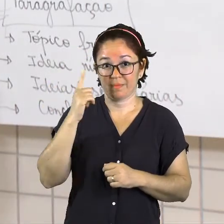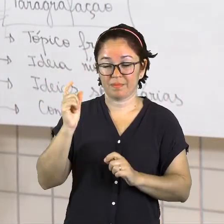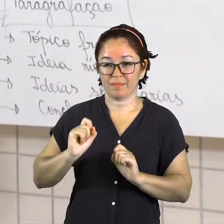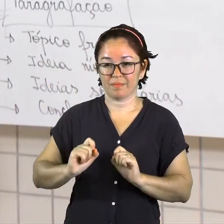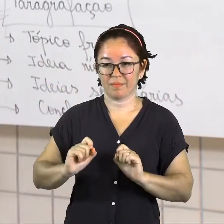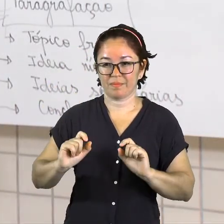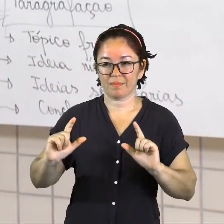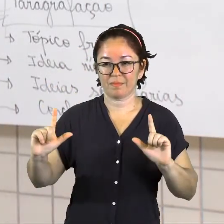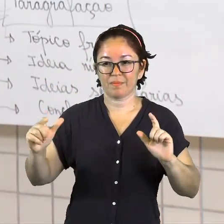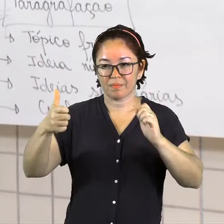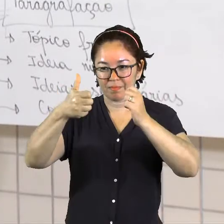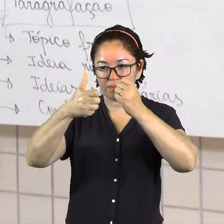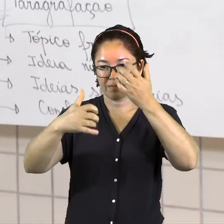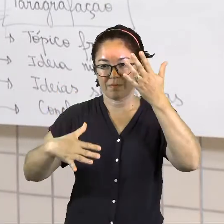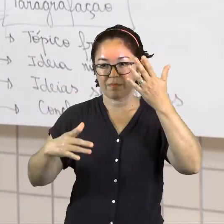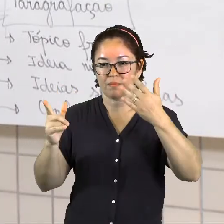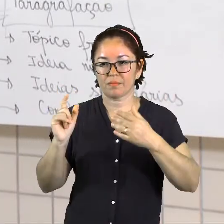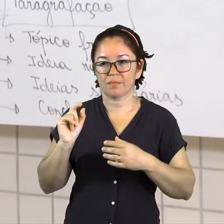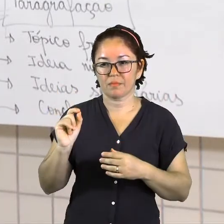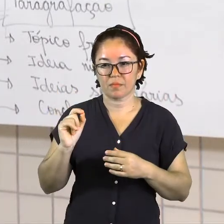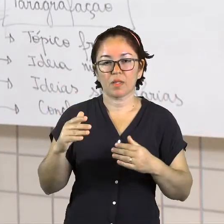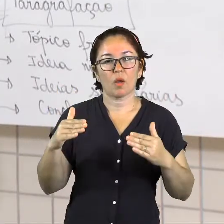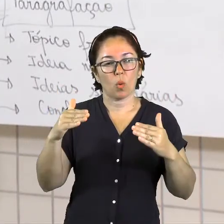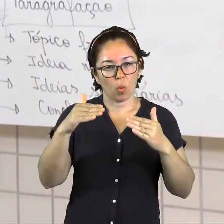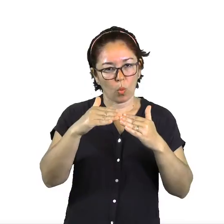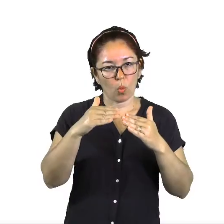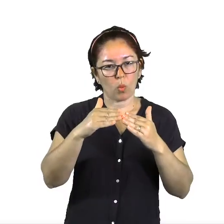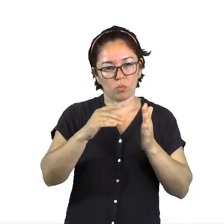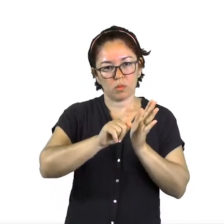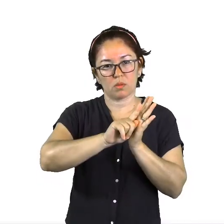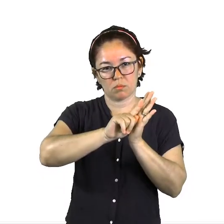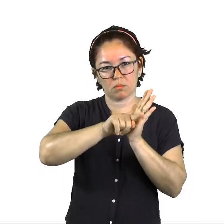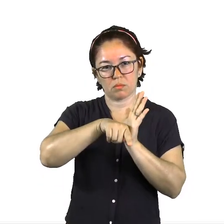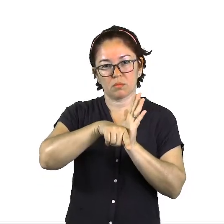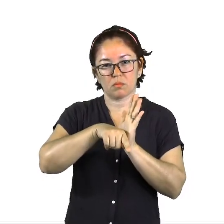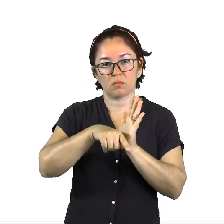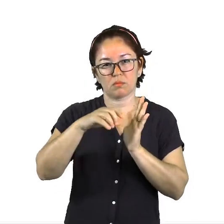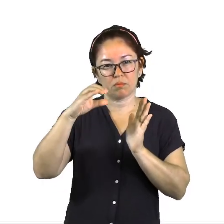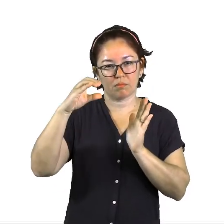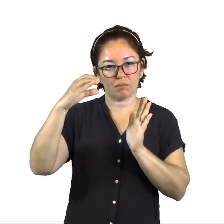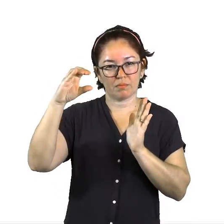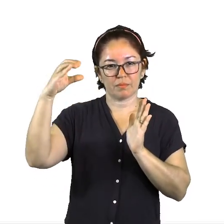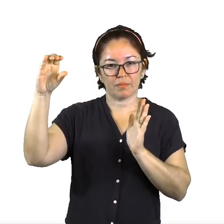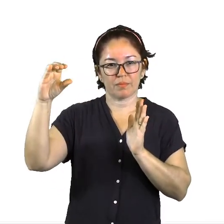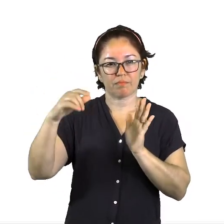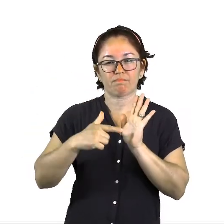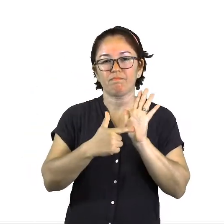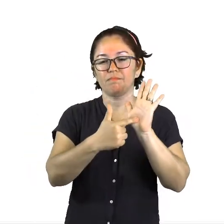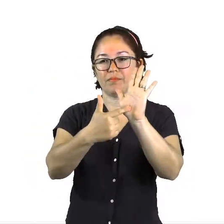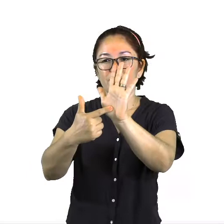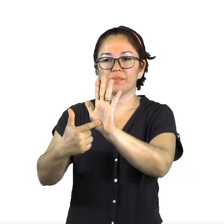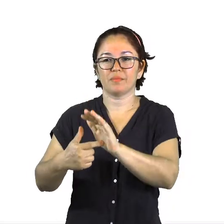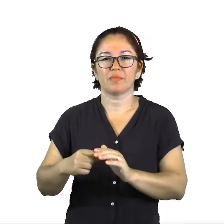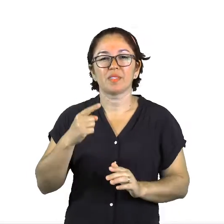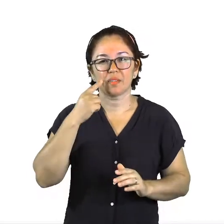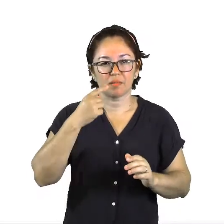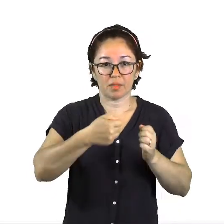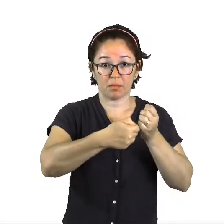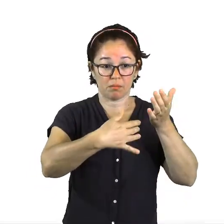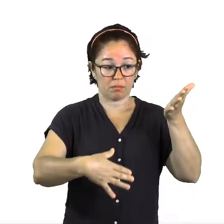pouquinho de informações sobre esse tipo de texto. São apresentados, como a gente viu lá no início, com uma linguagem